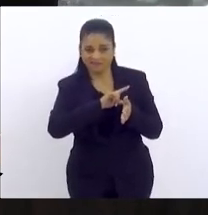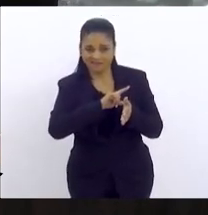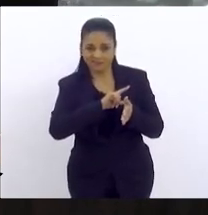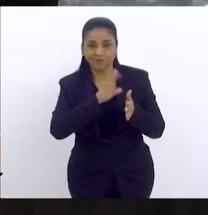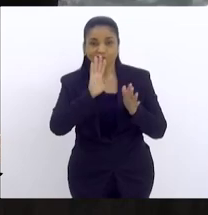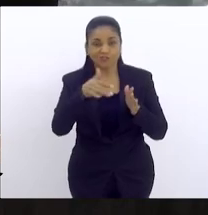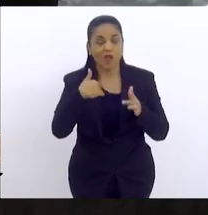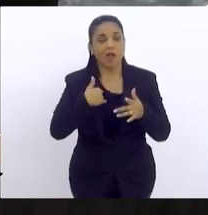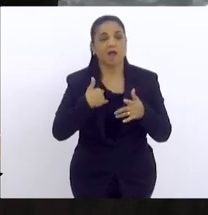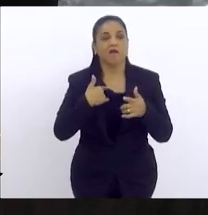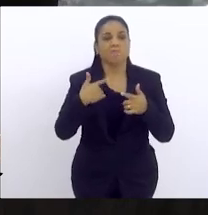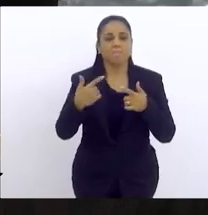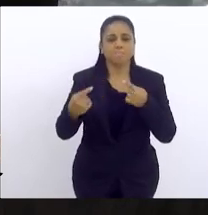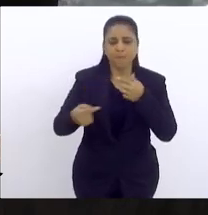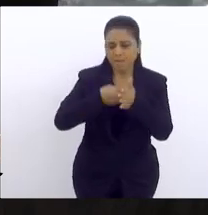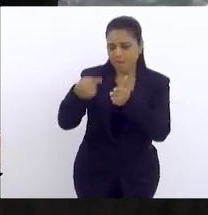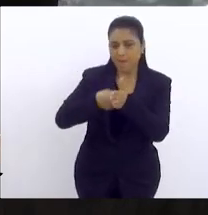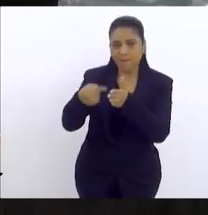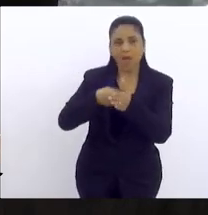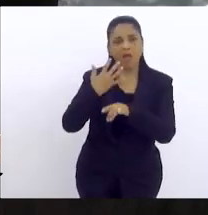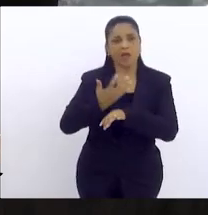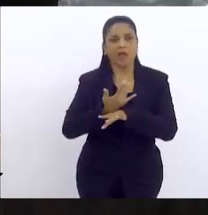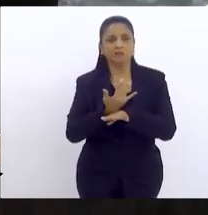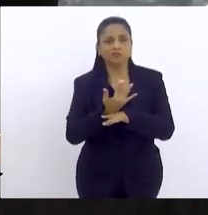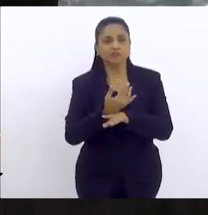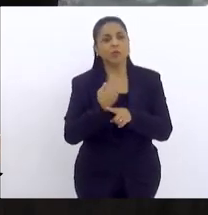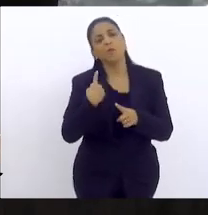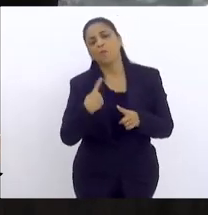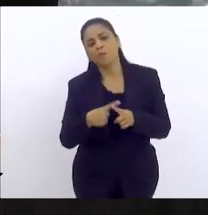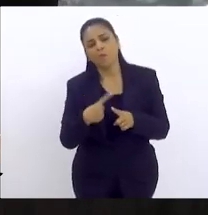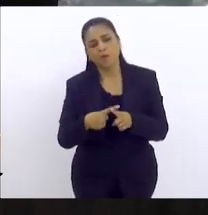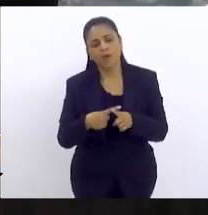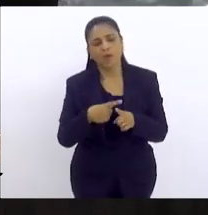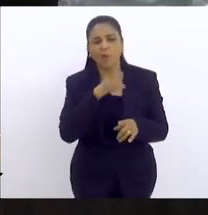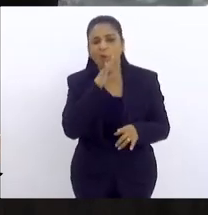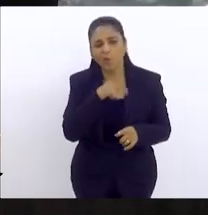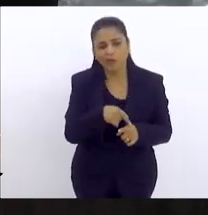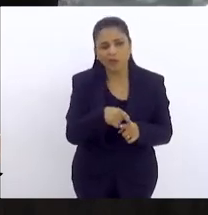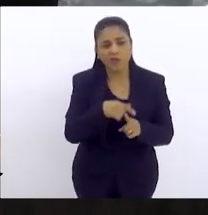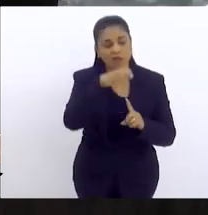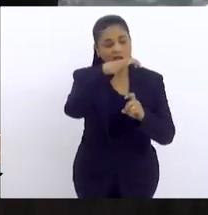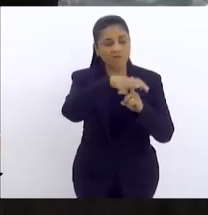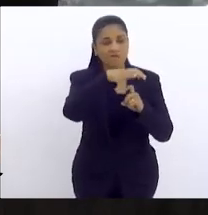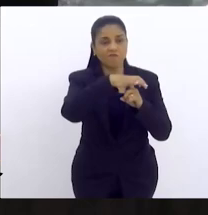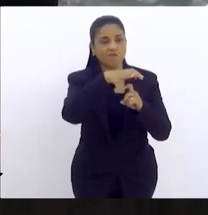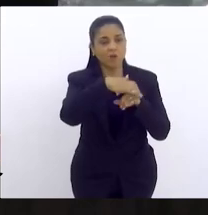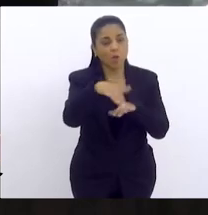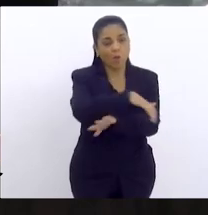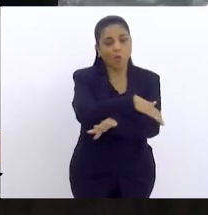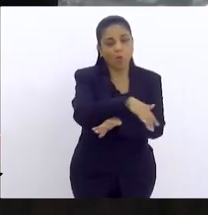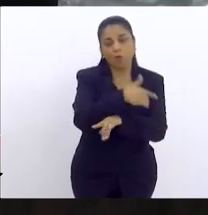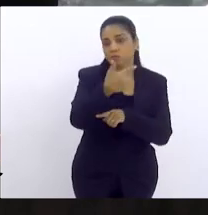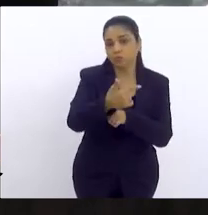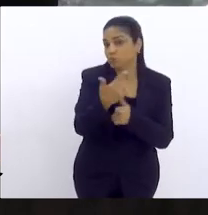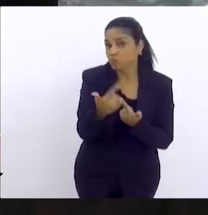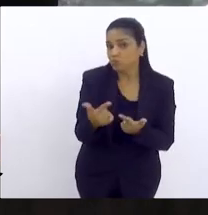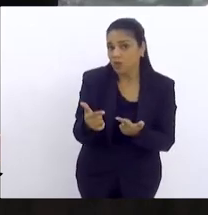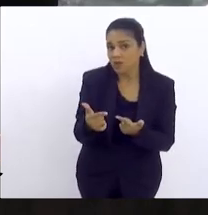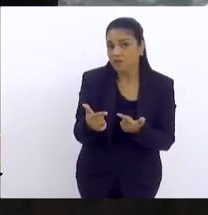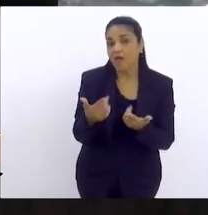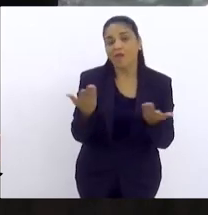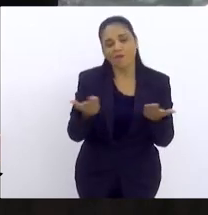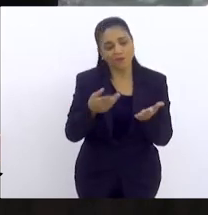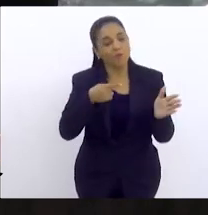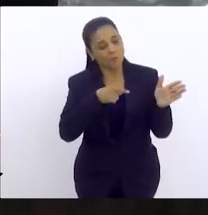metralharam falando que pô Caxias tá uma porcaria porque tá uma porcaria porque não teve feira na rua 2 mas eu tive oportunidade hoje perguntar